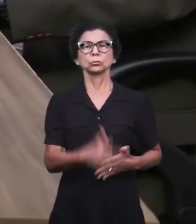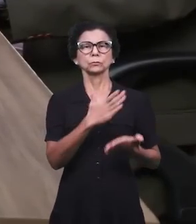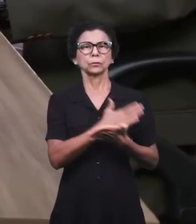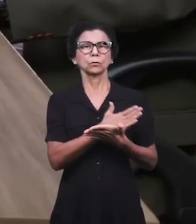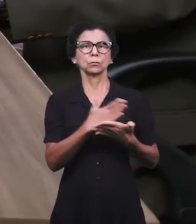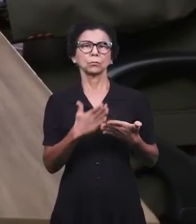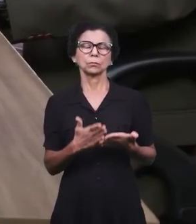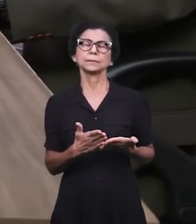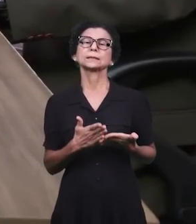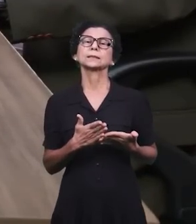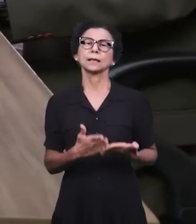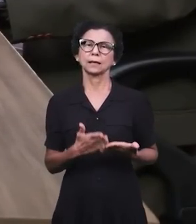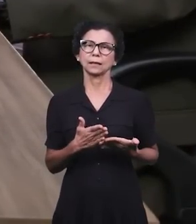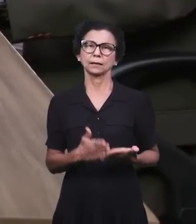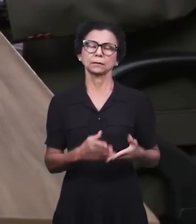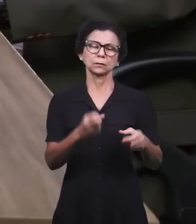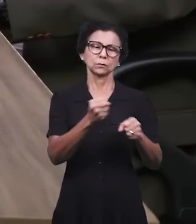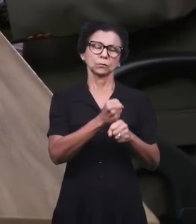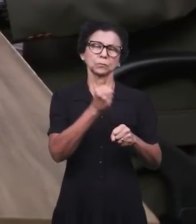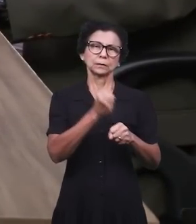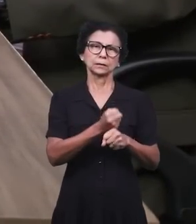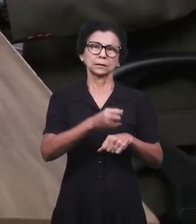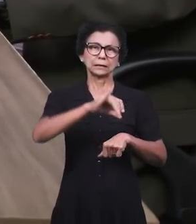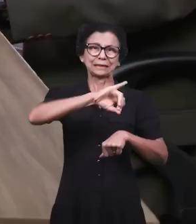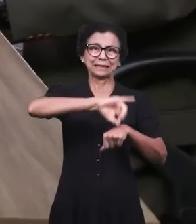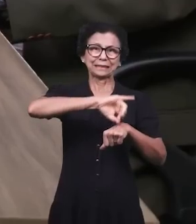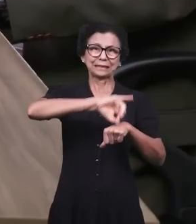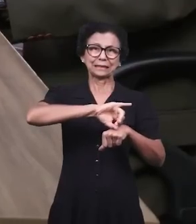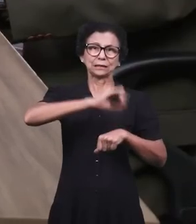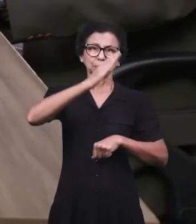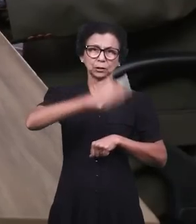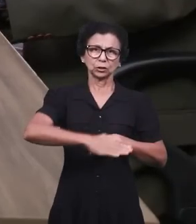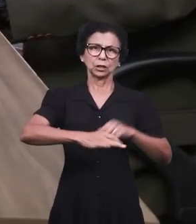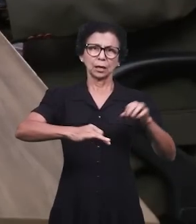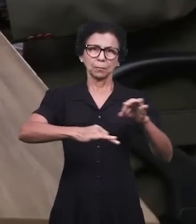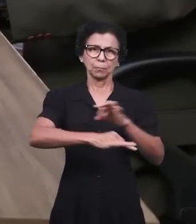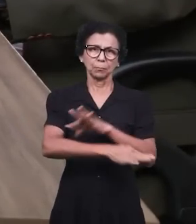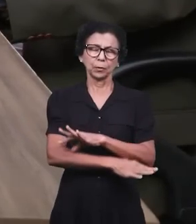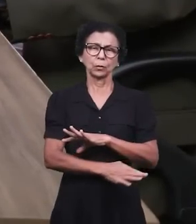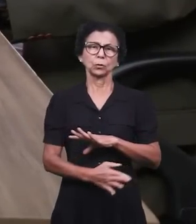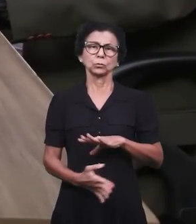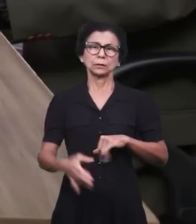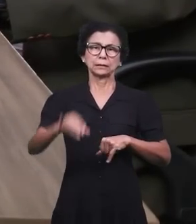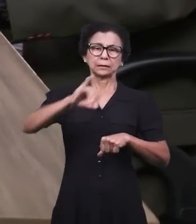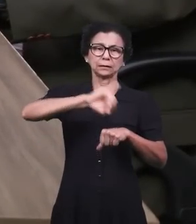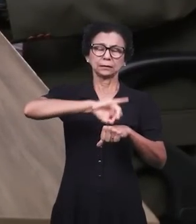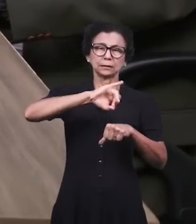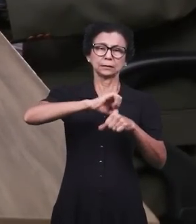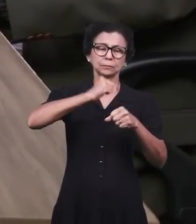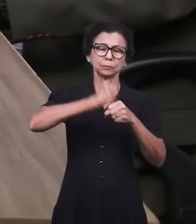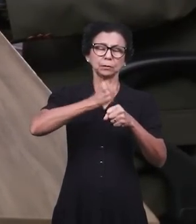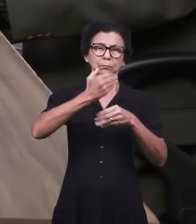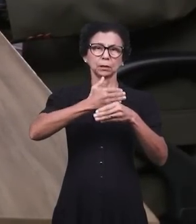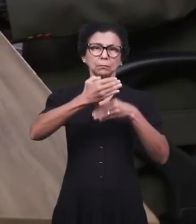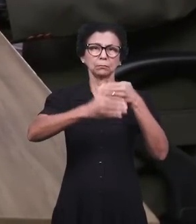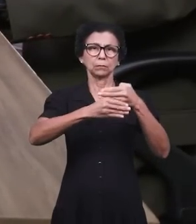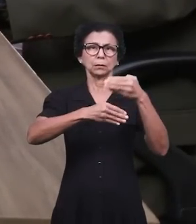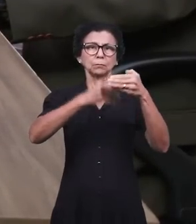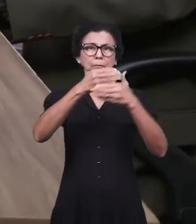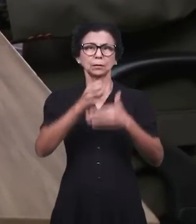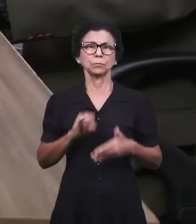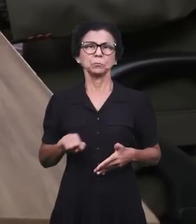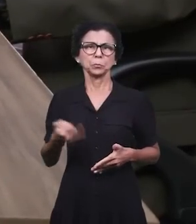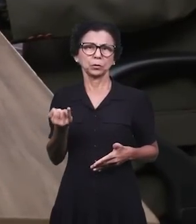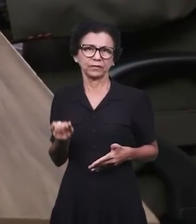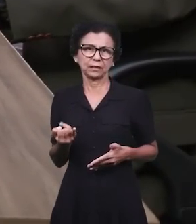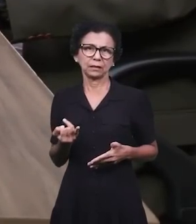começa a construir em cima daquilo que já existia e que você quer trazer novamente a funcionalidade da edificação,